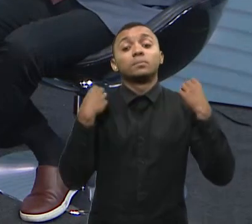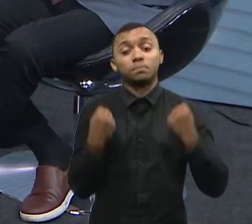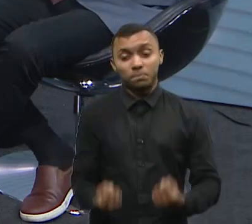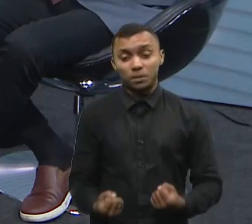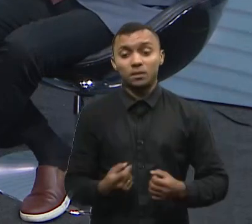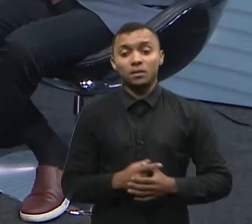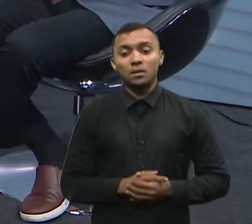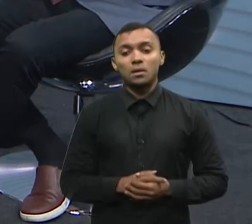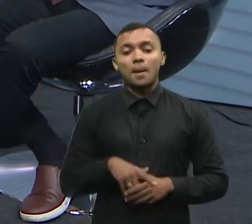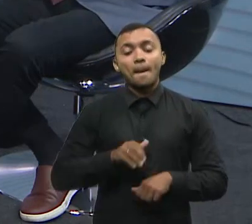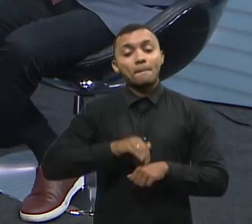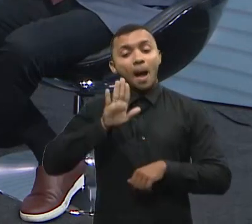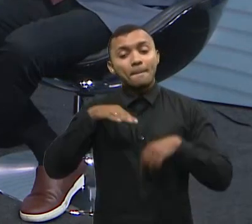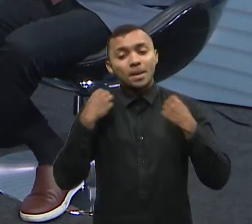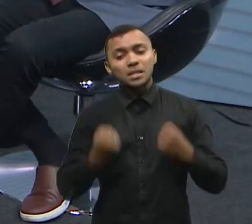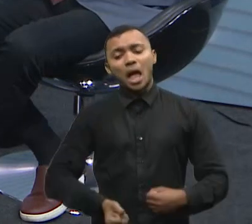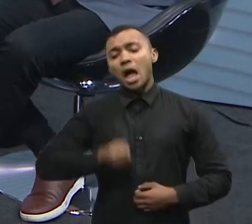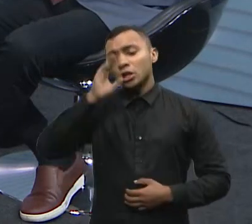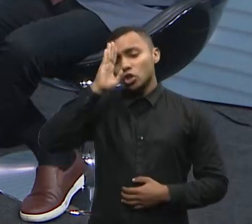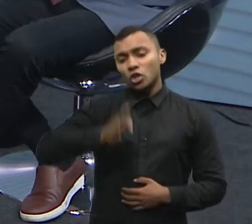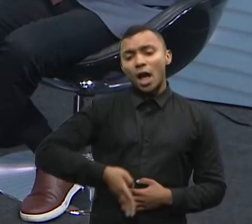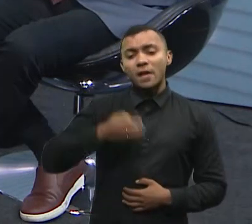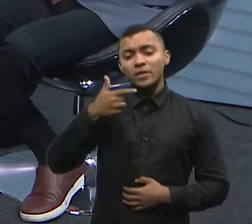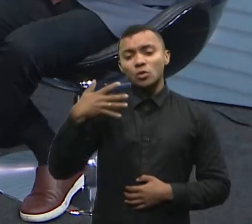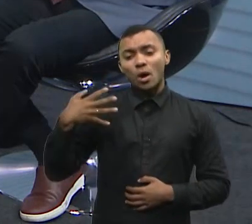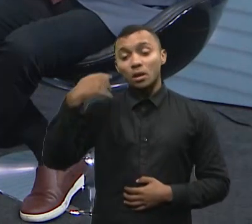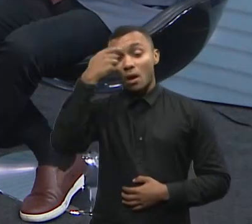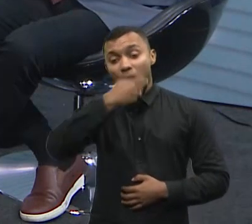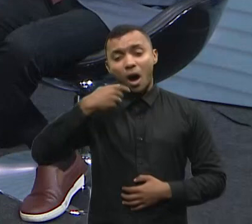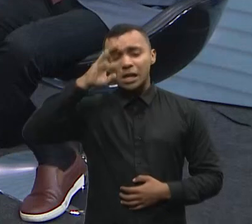É um cuidado contínuo, 24 horas muitas vezes,